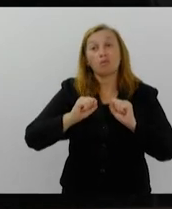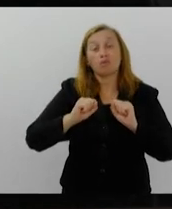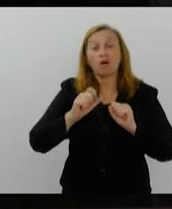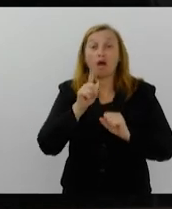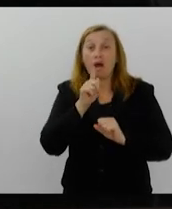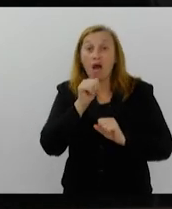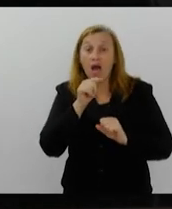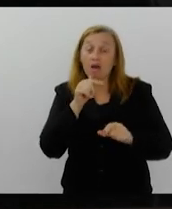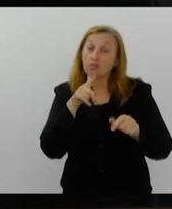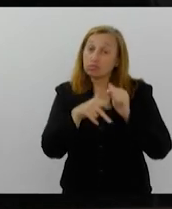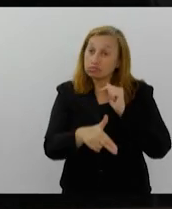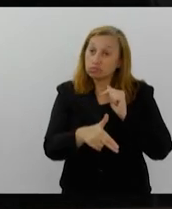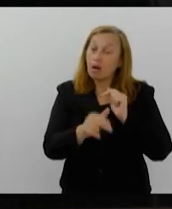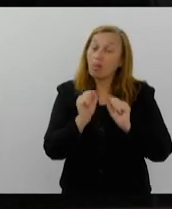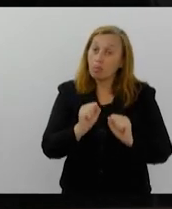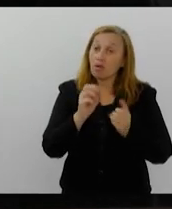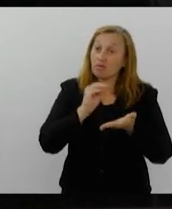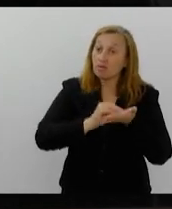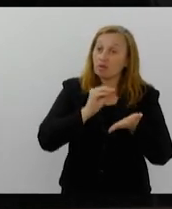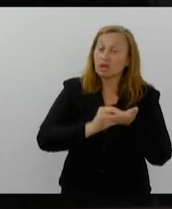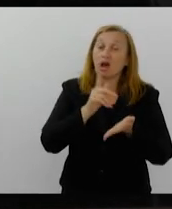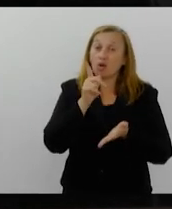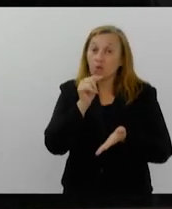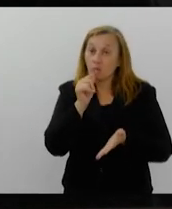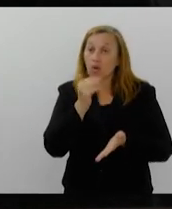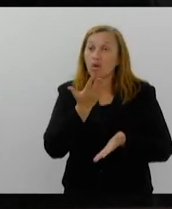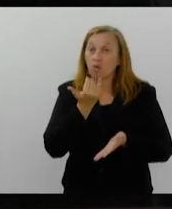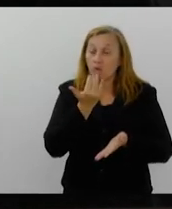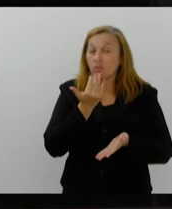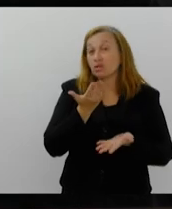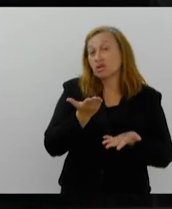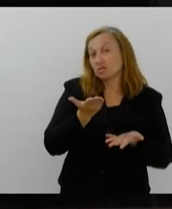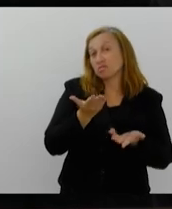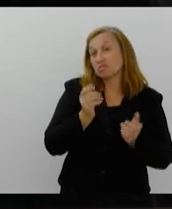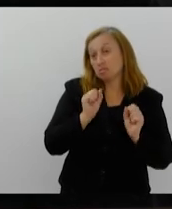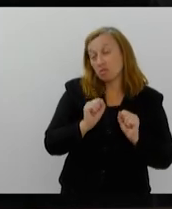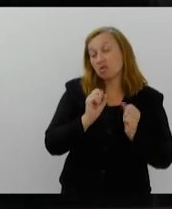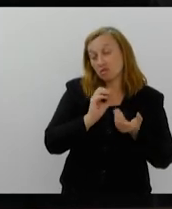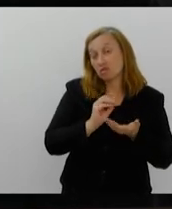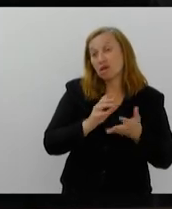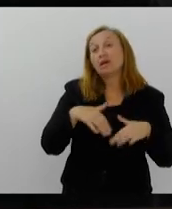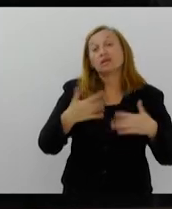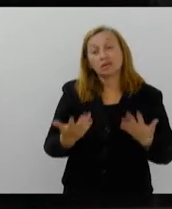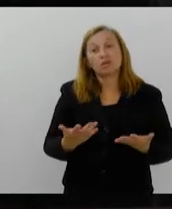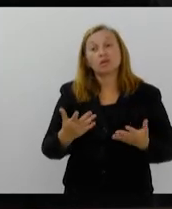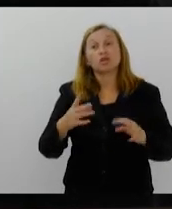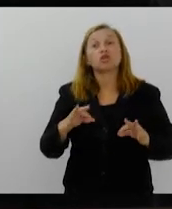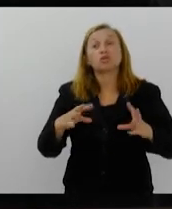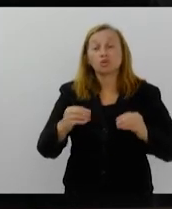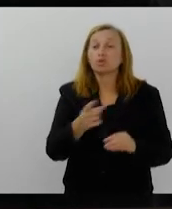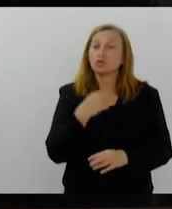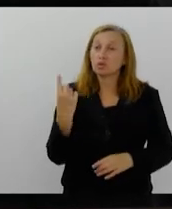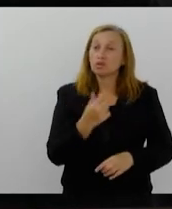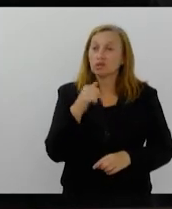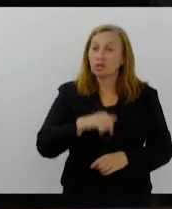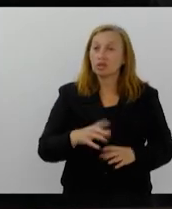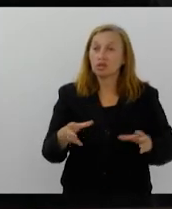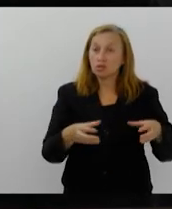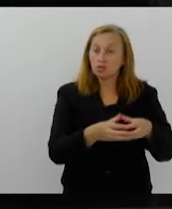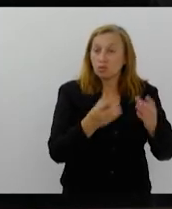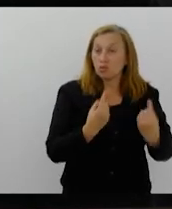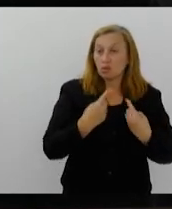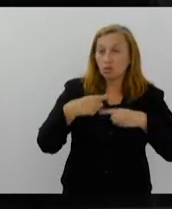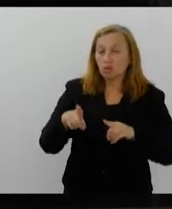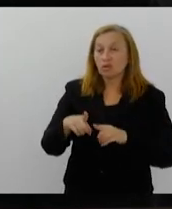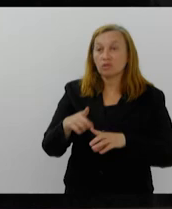água, pode lhe faltar alimentos para comer até o final do ano. Então, é isso que todos nós aqui da oposição, vejo aqui